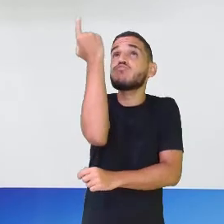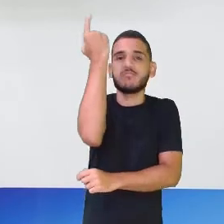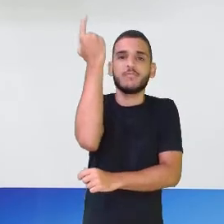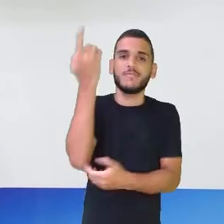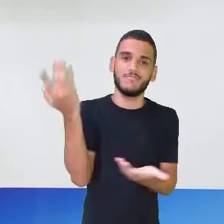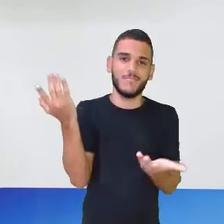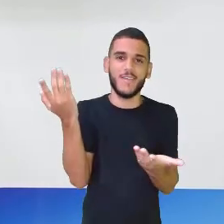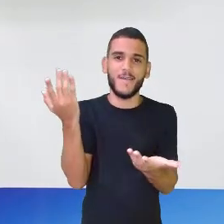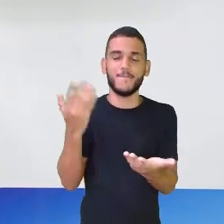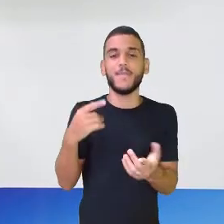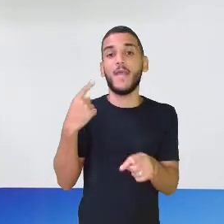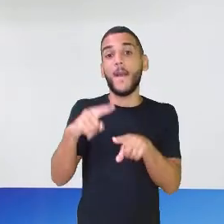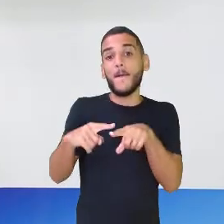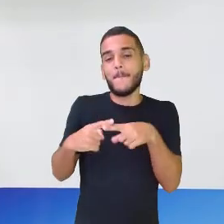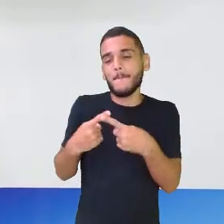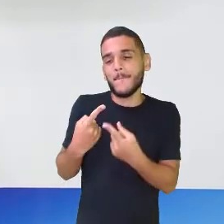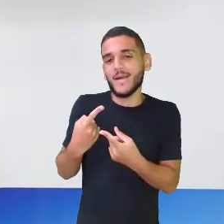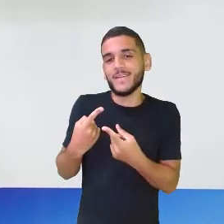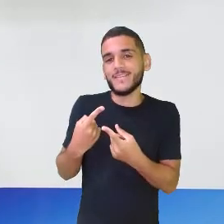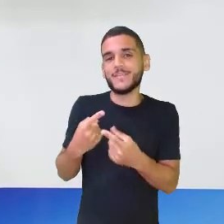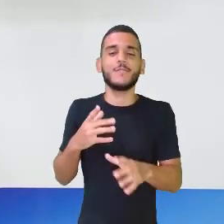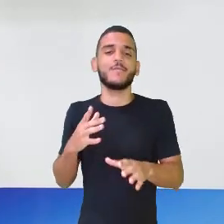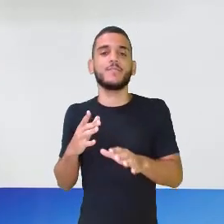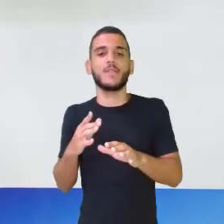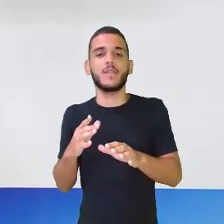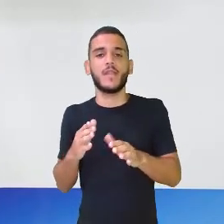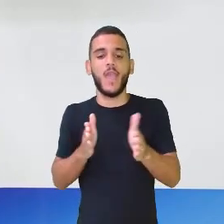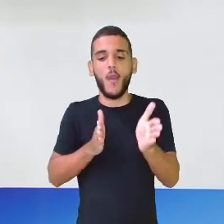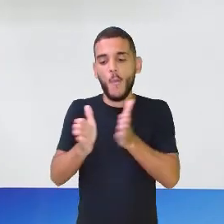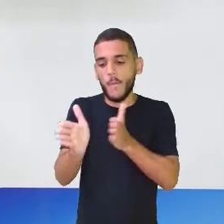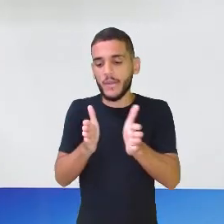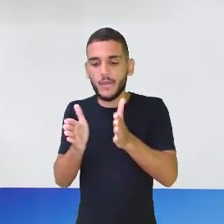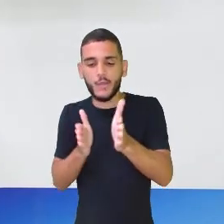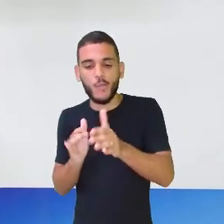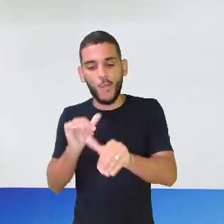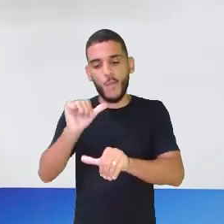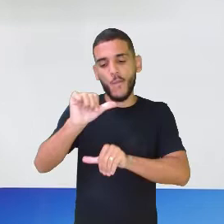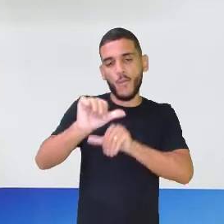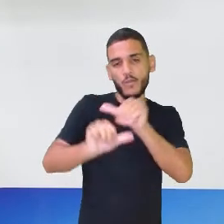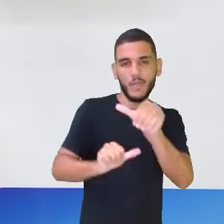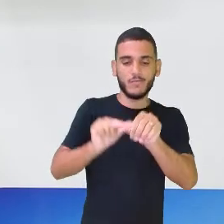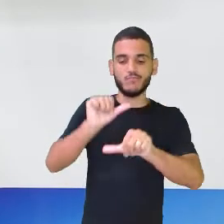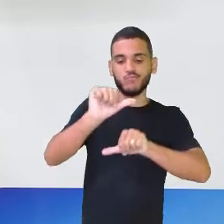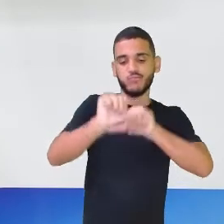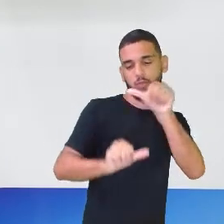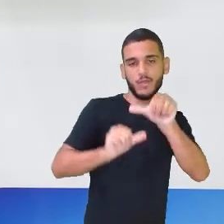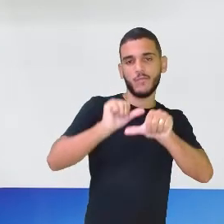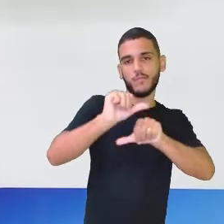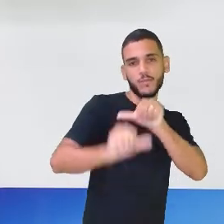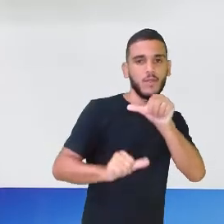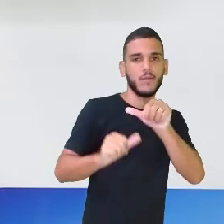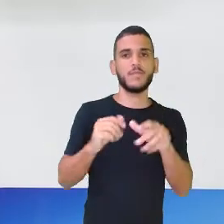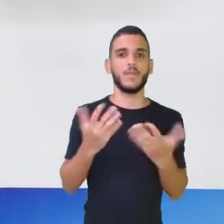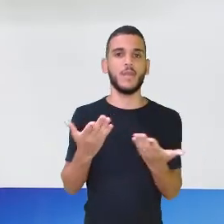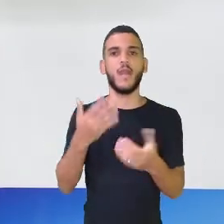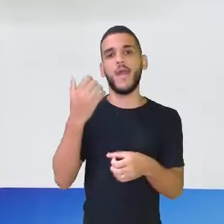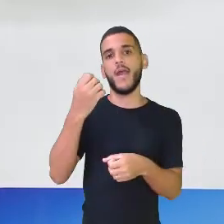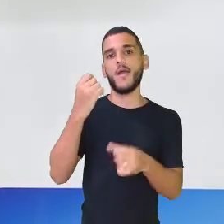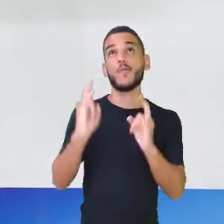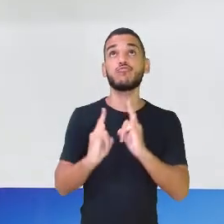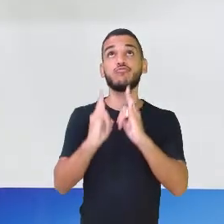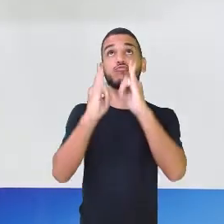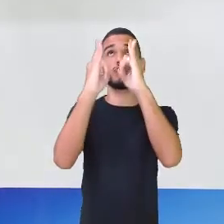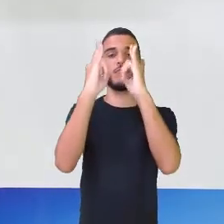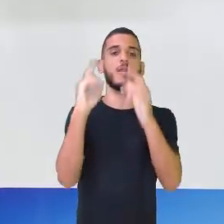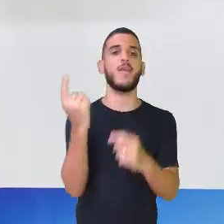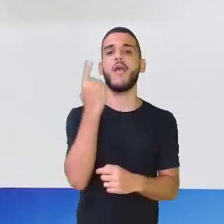tempo, gradativamente, aquela paisagem foi se modificando e foram se aumentando os prédios, foram se aumentando as casas, foram